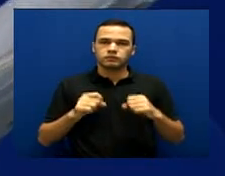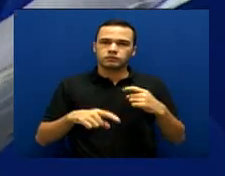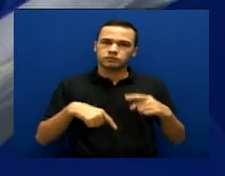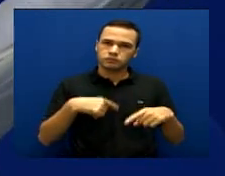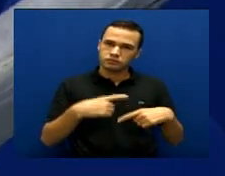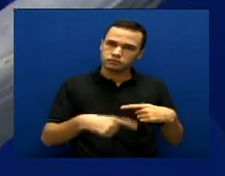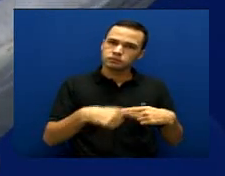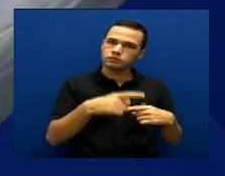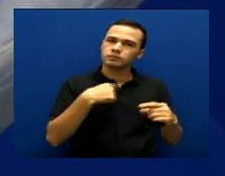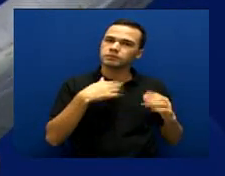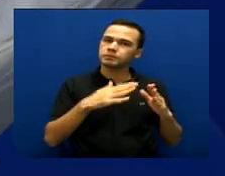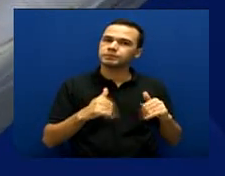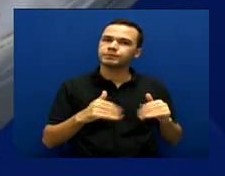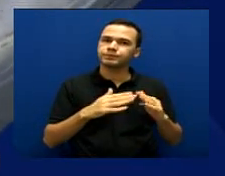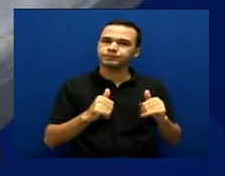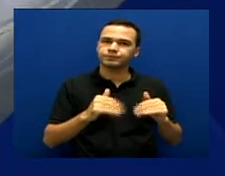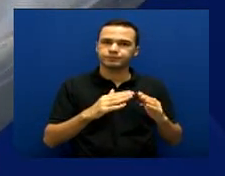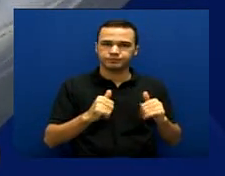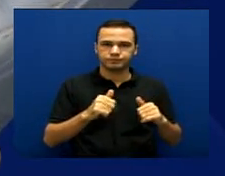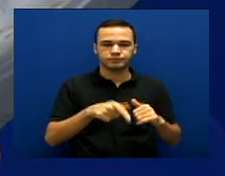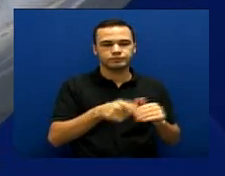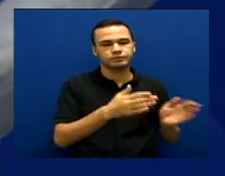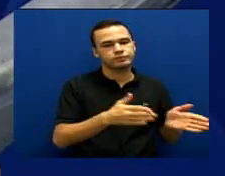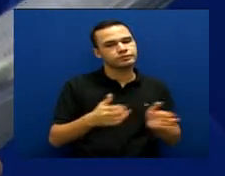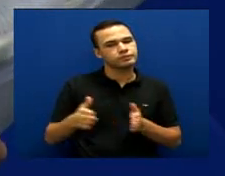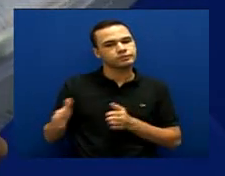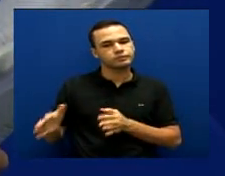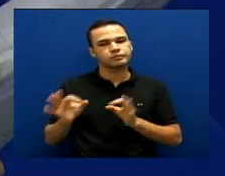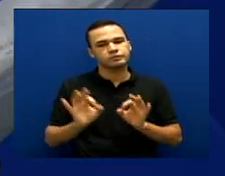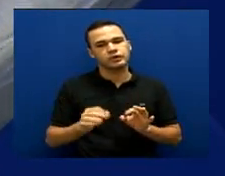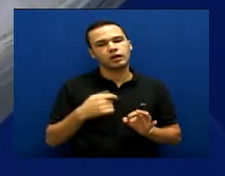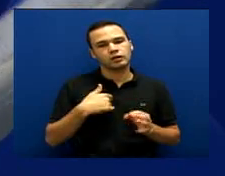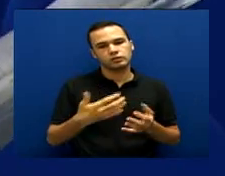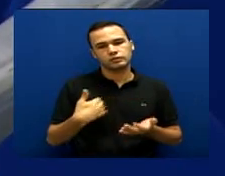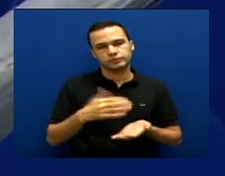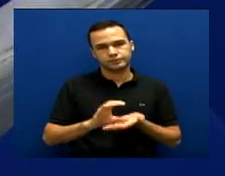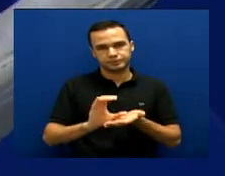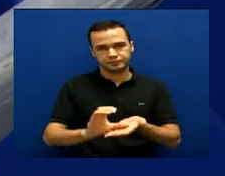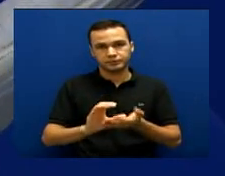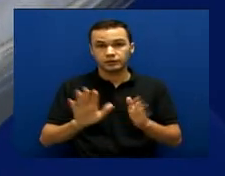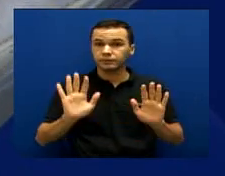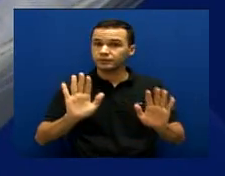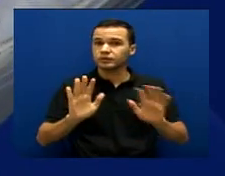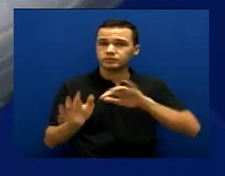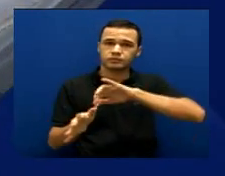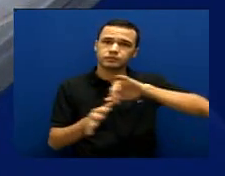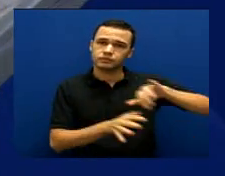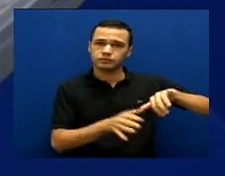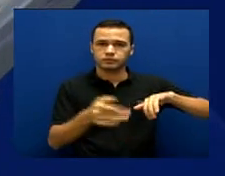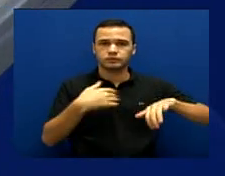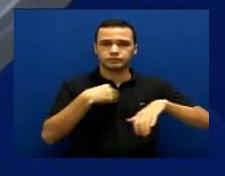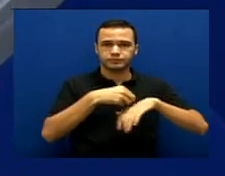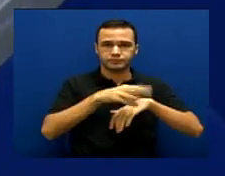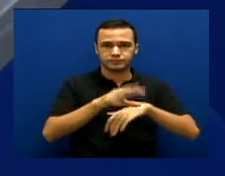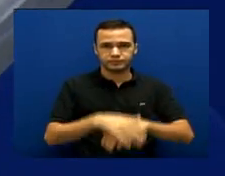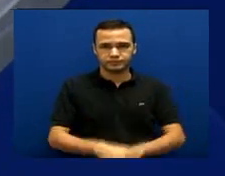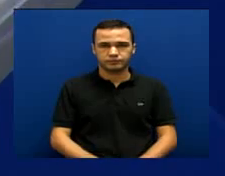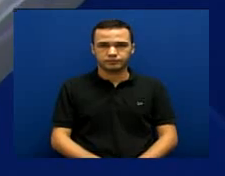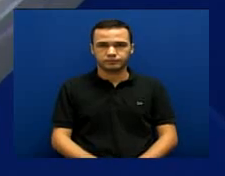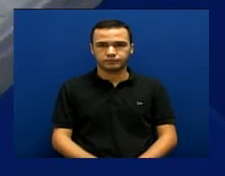estar requerendo a posições dessa casa para as comissões e promessa por ora só a sugestão tá